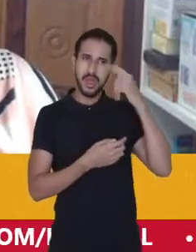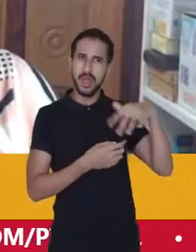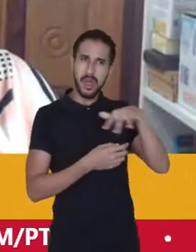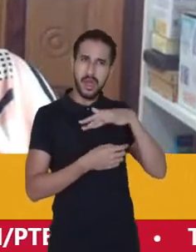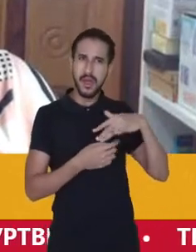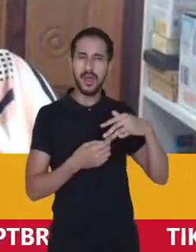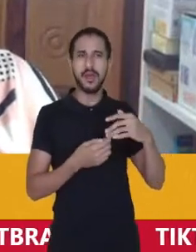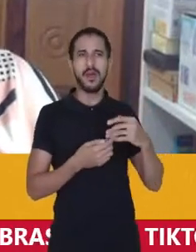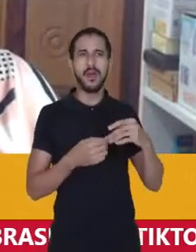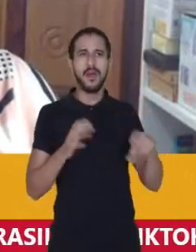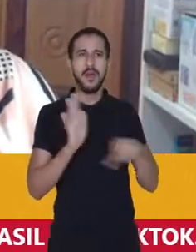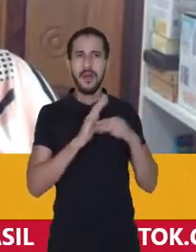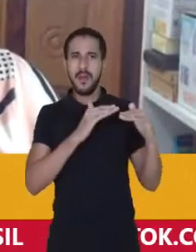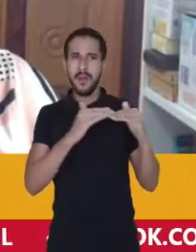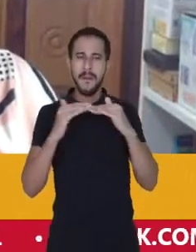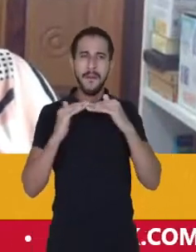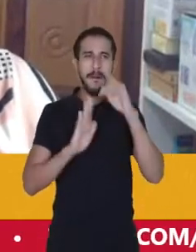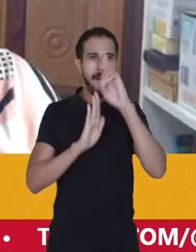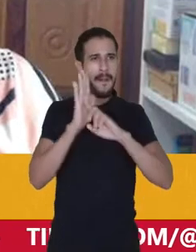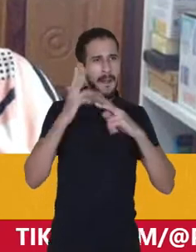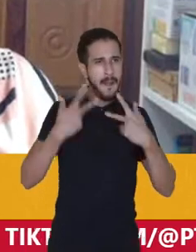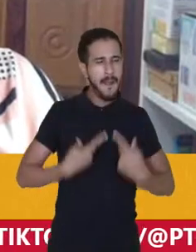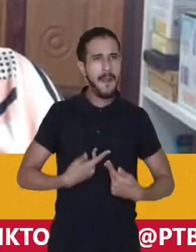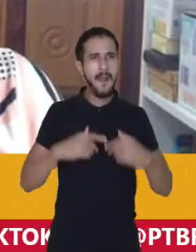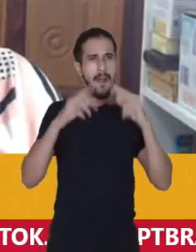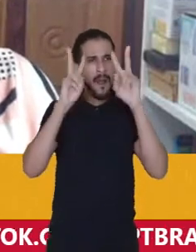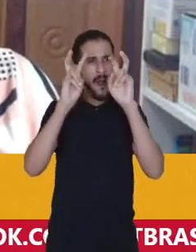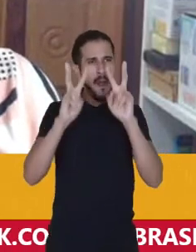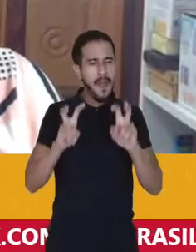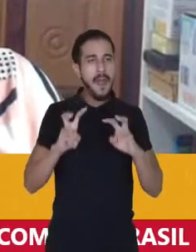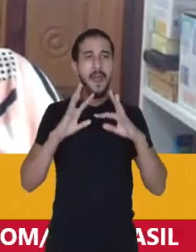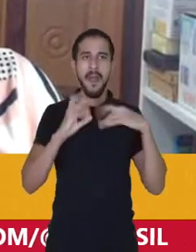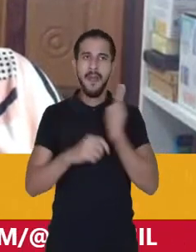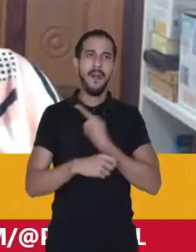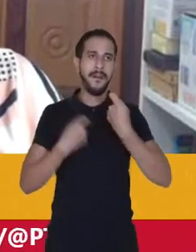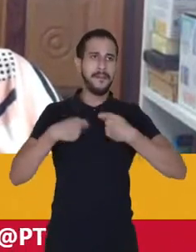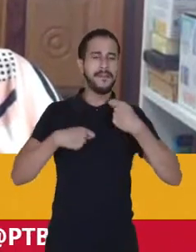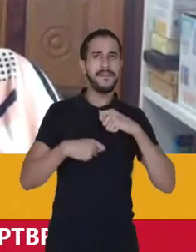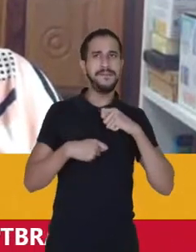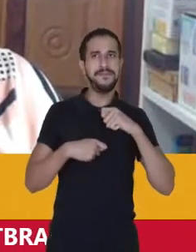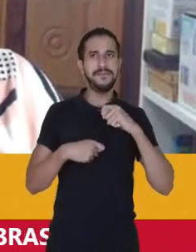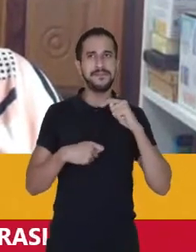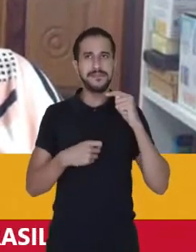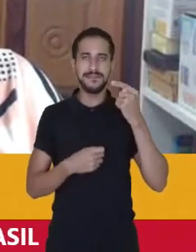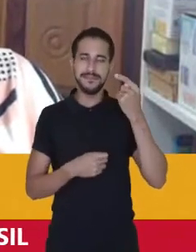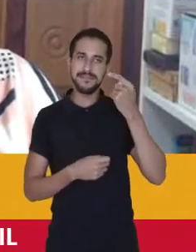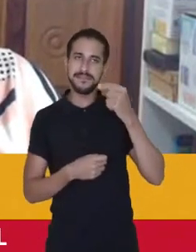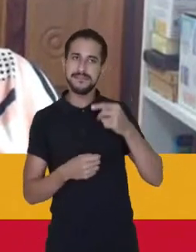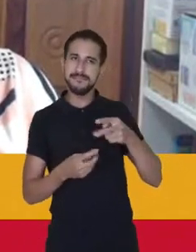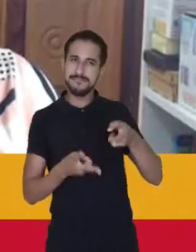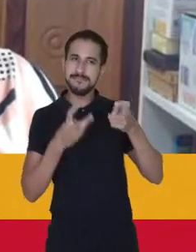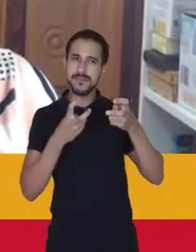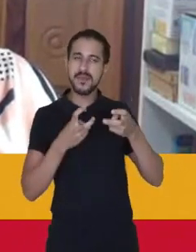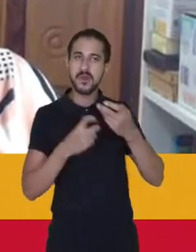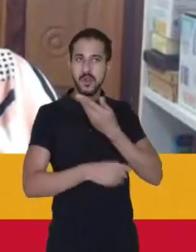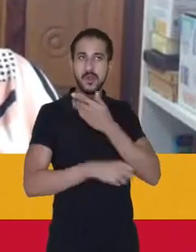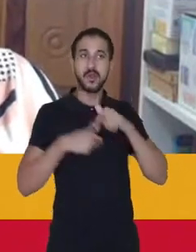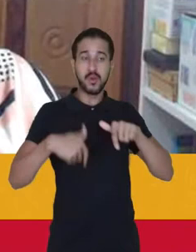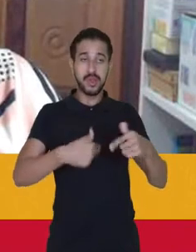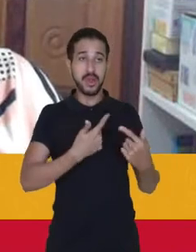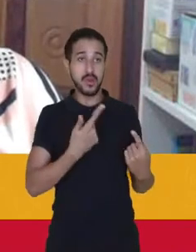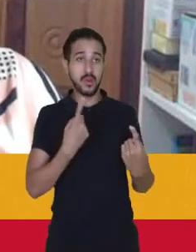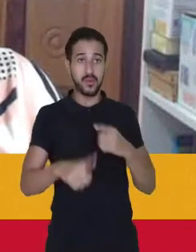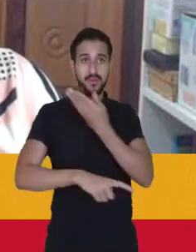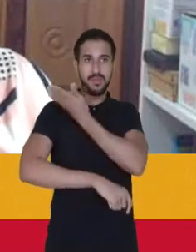economia, as questões da igualdade, direitos humanos, etc., nós temos que colocar aí o antirracismo, né? Temos que colocar o antirracismo como um